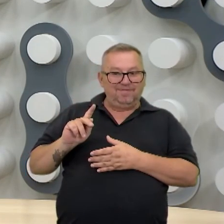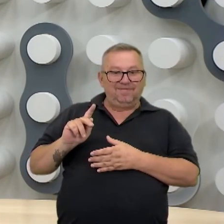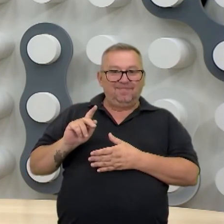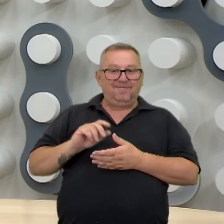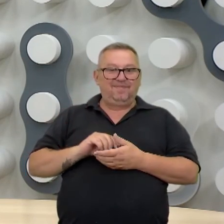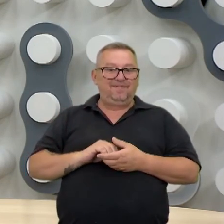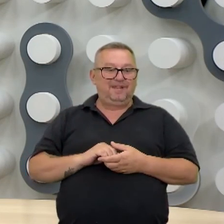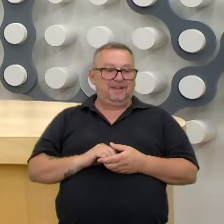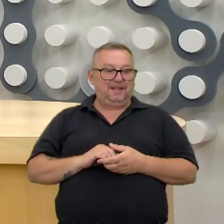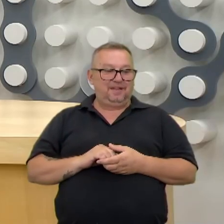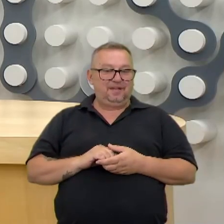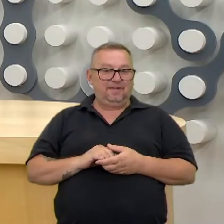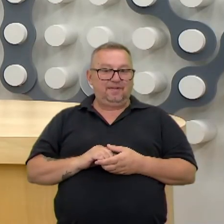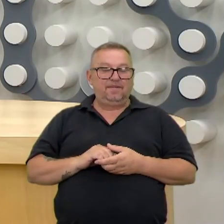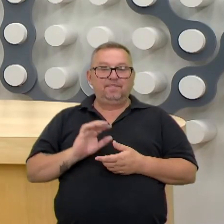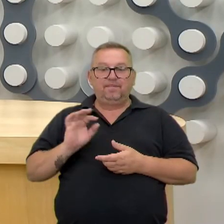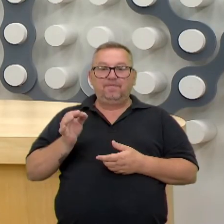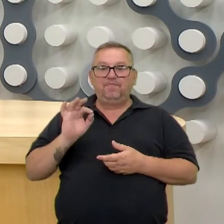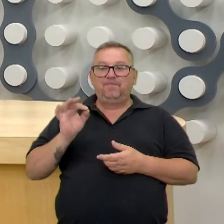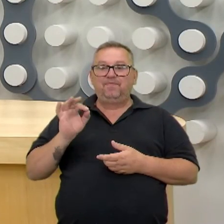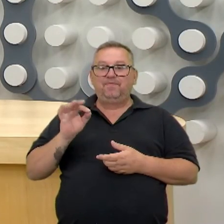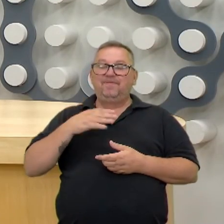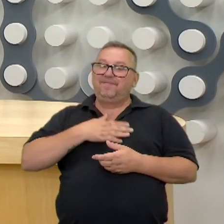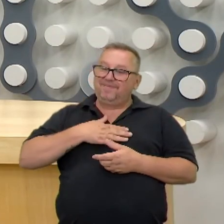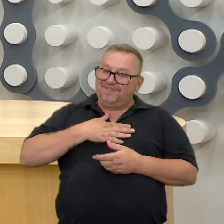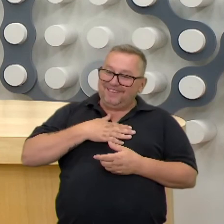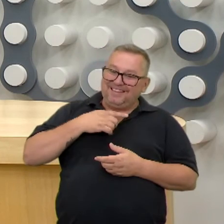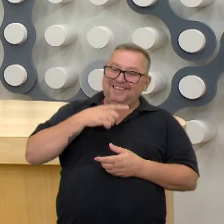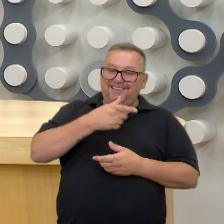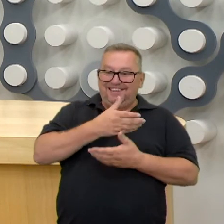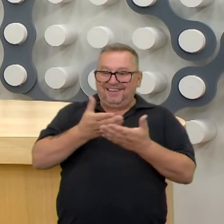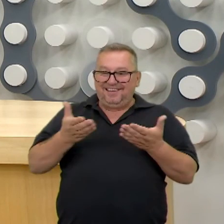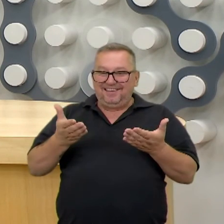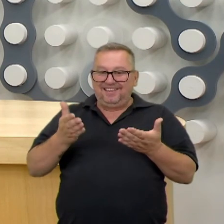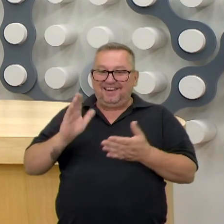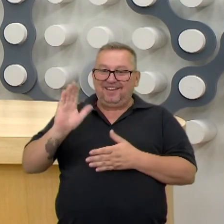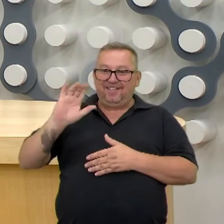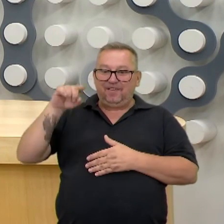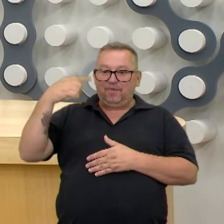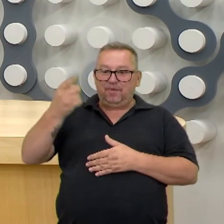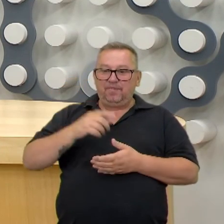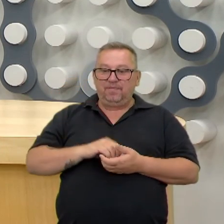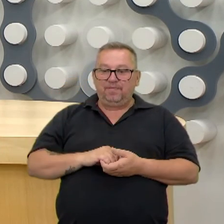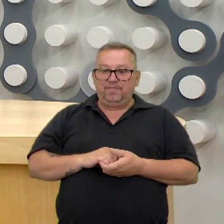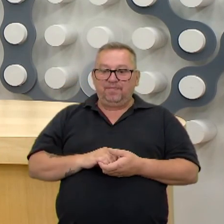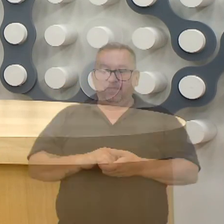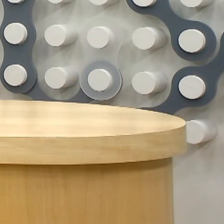do aprofundamento. Tá certo, pessoal? Um prazer imenso estar aqui com vocês, até a próxima.